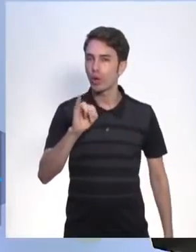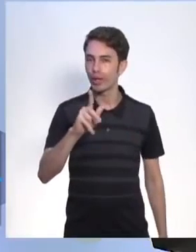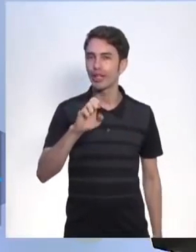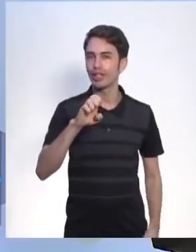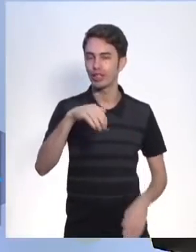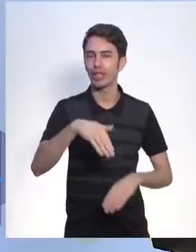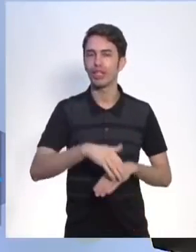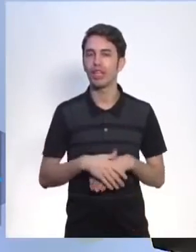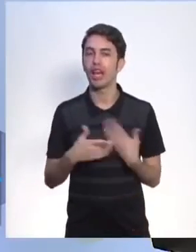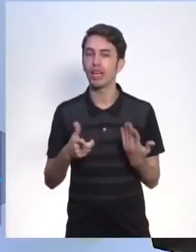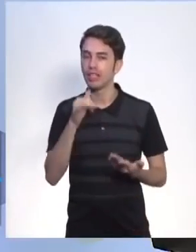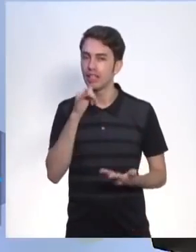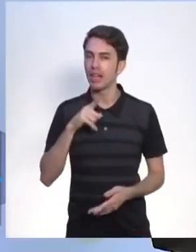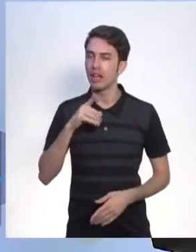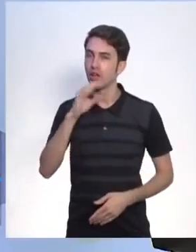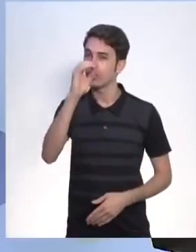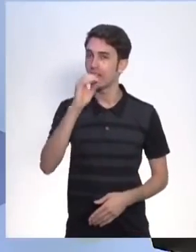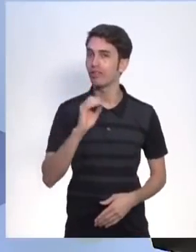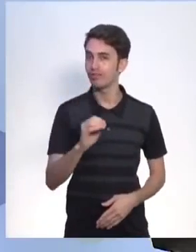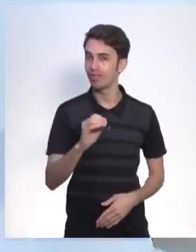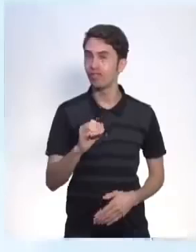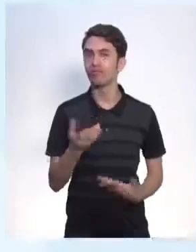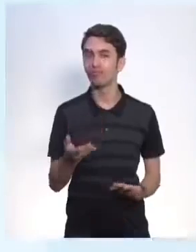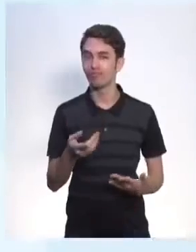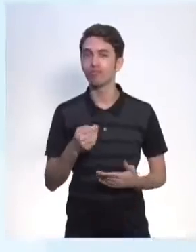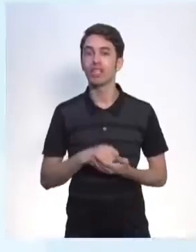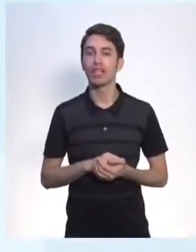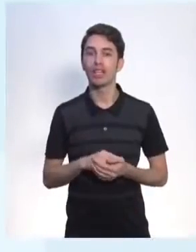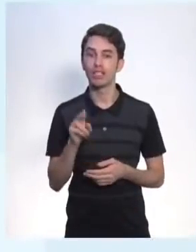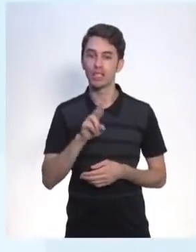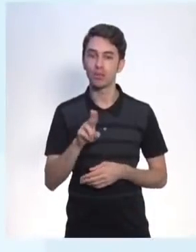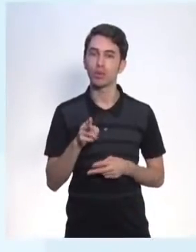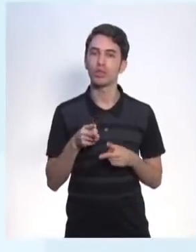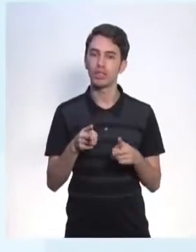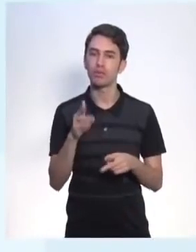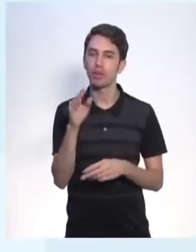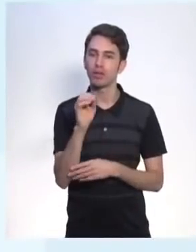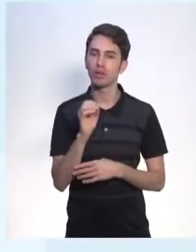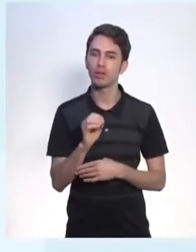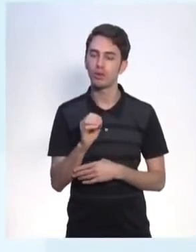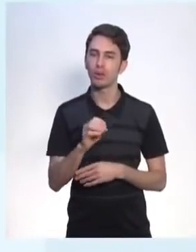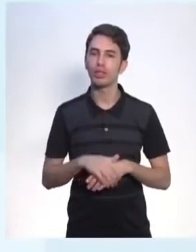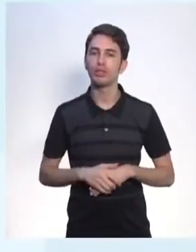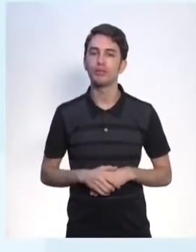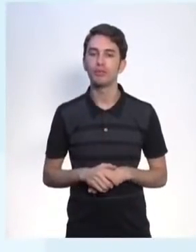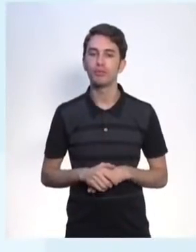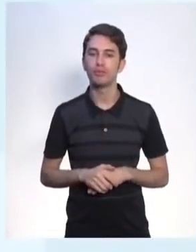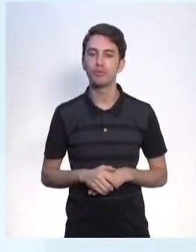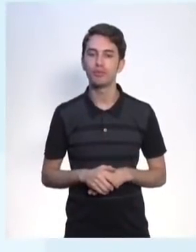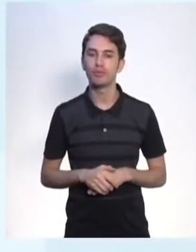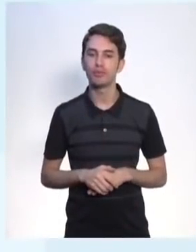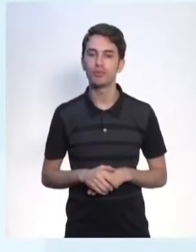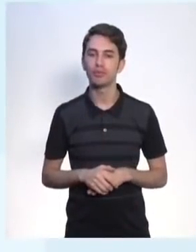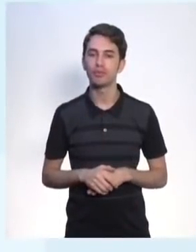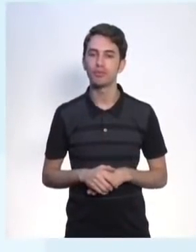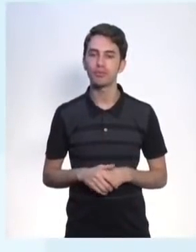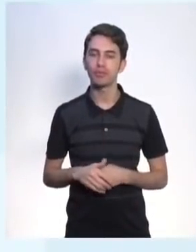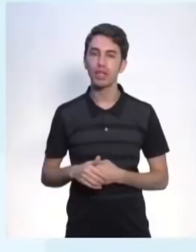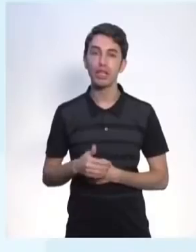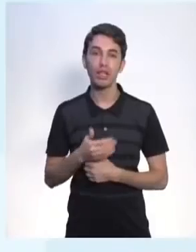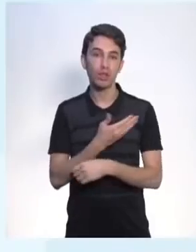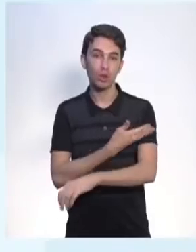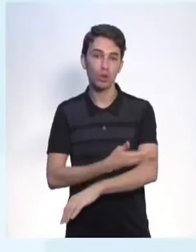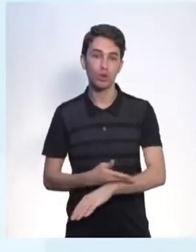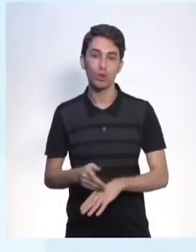gente tem o zero, zero. Por isso que a gente utiliza da origem. E até uma coisa que nós comentamos, né? As